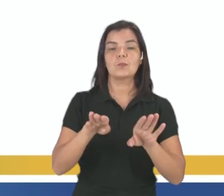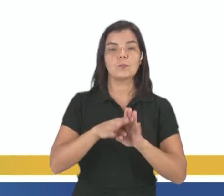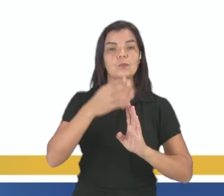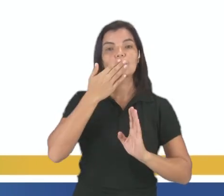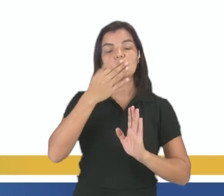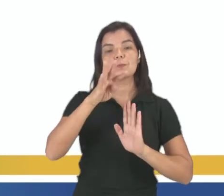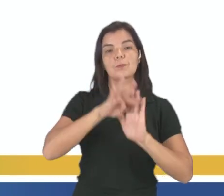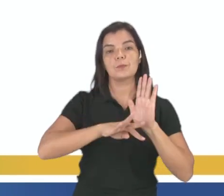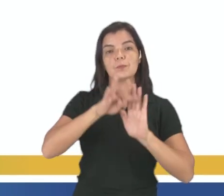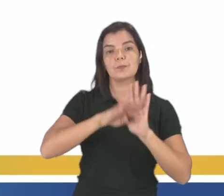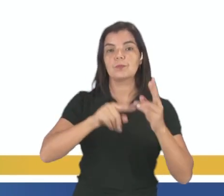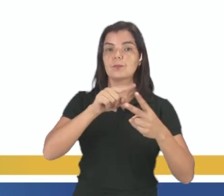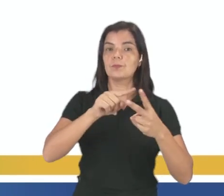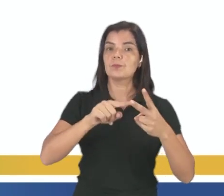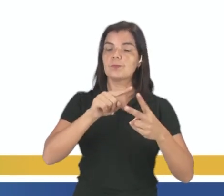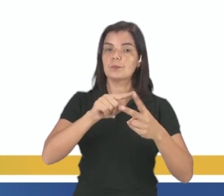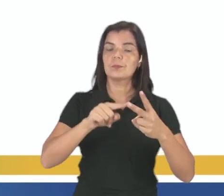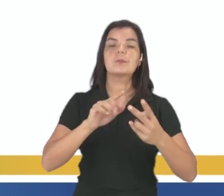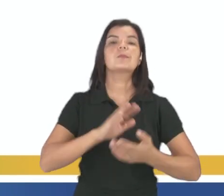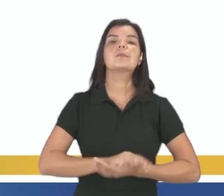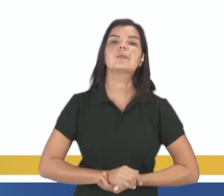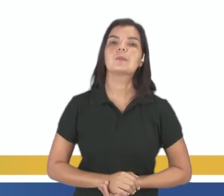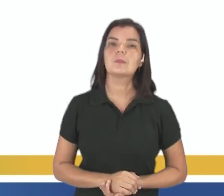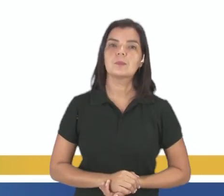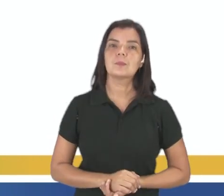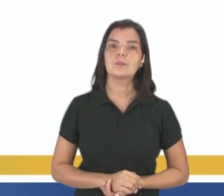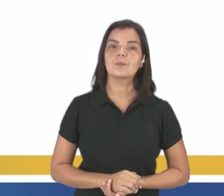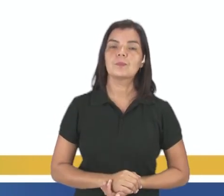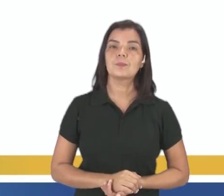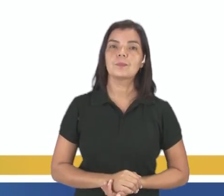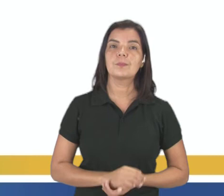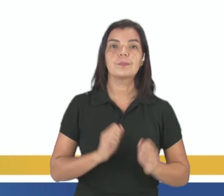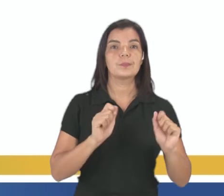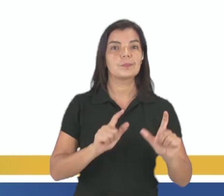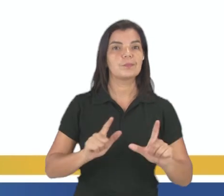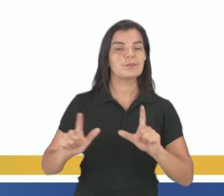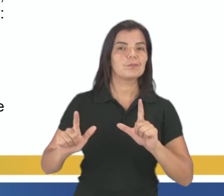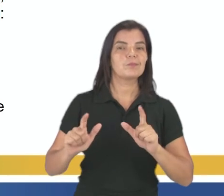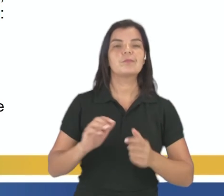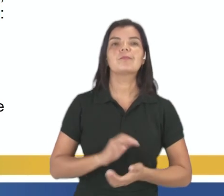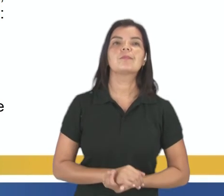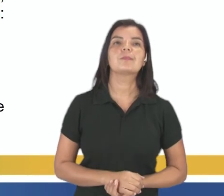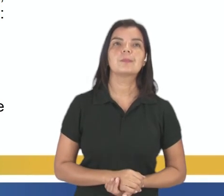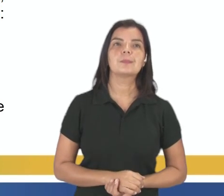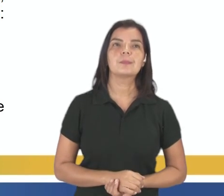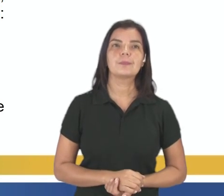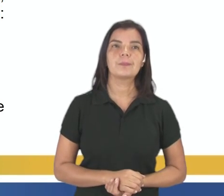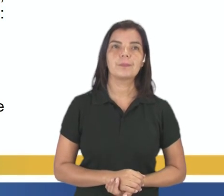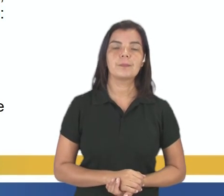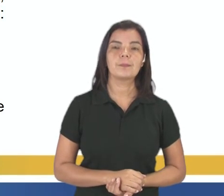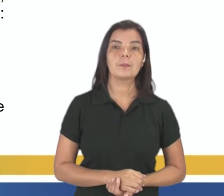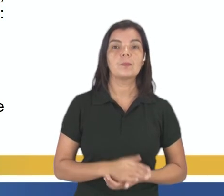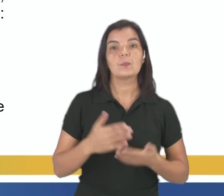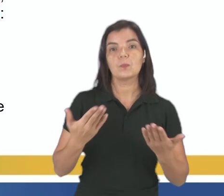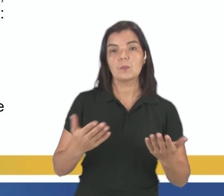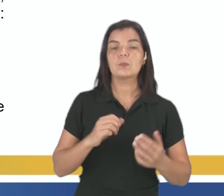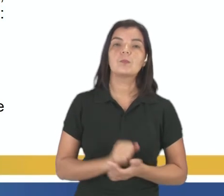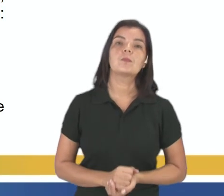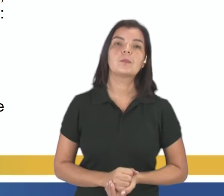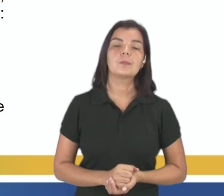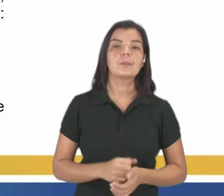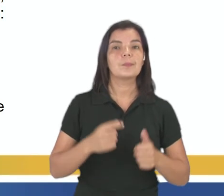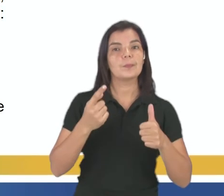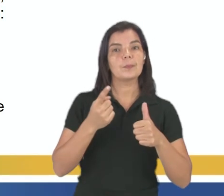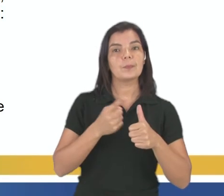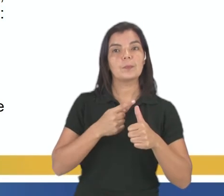forte entre esses dois tipos textuais? Próximo slide, vamos corrigir, né, gente? Então,